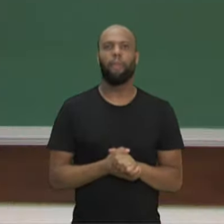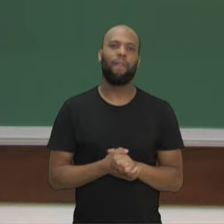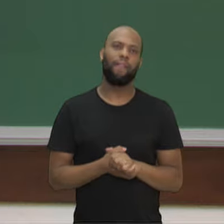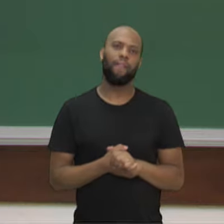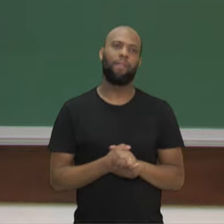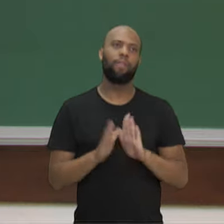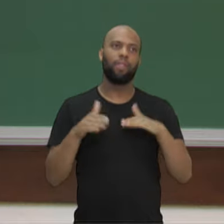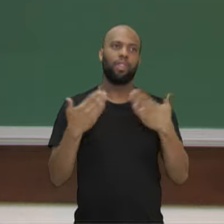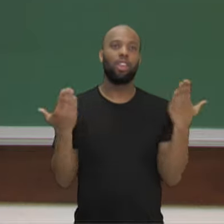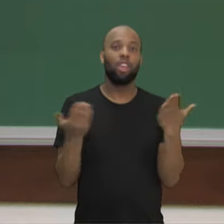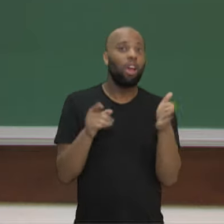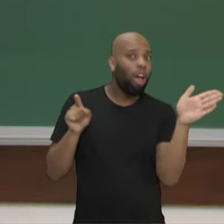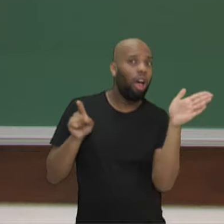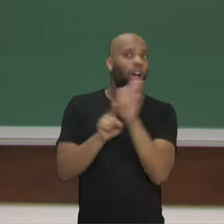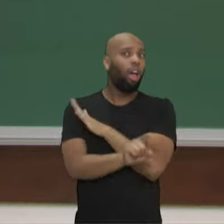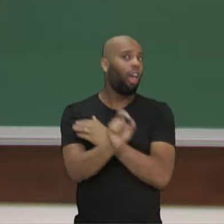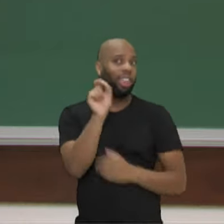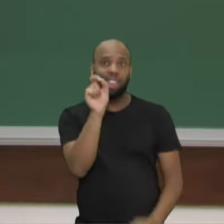Bom, quiz é com quem?